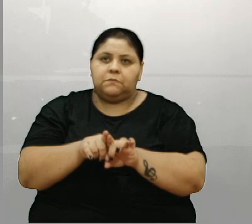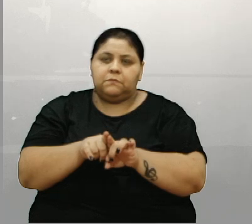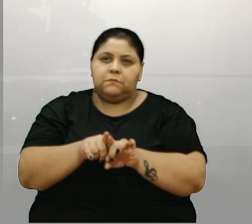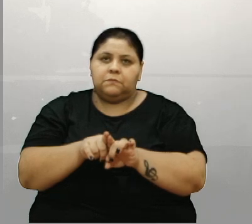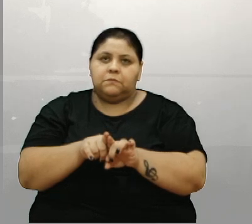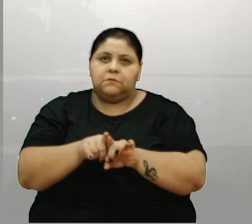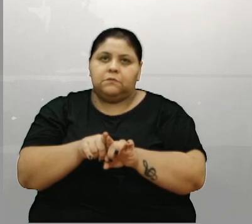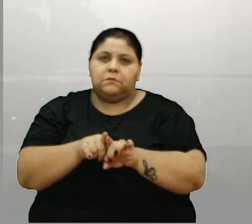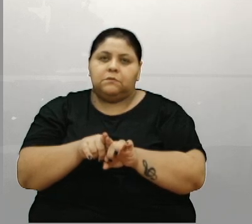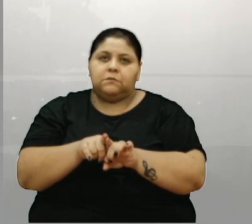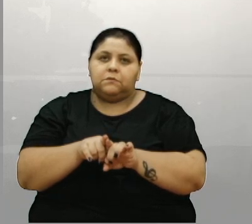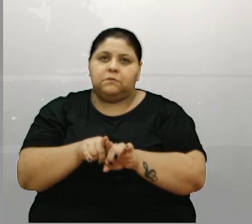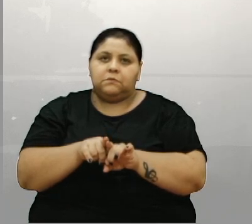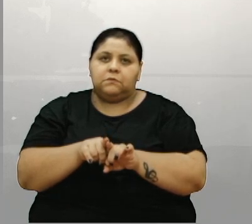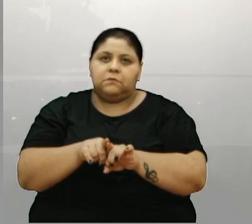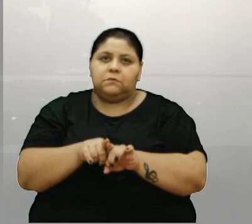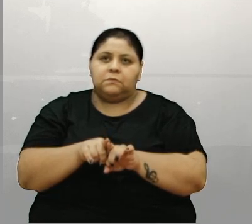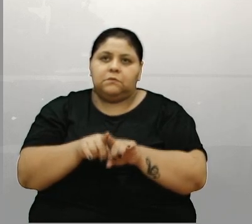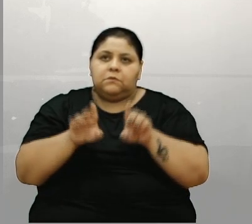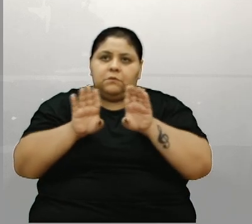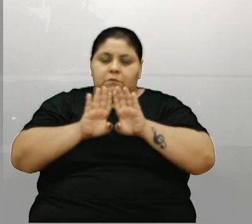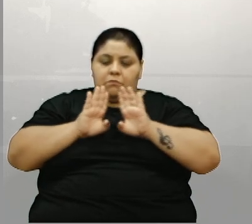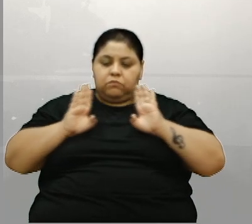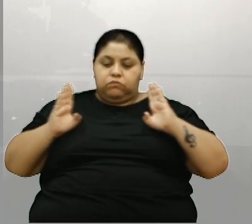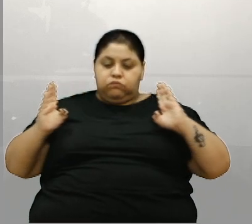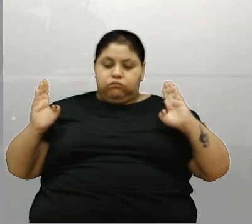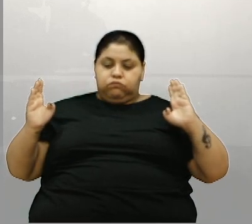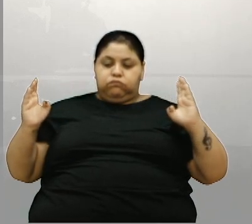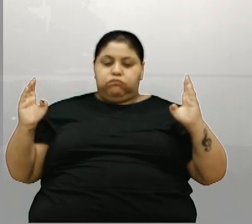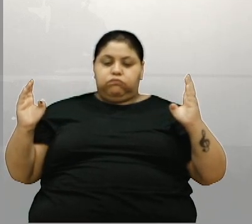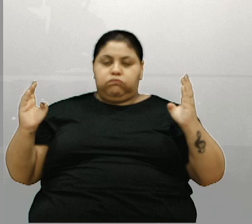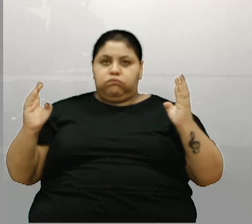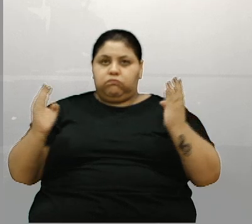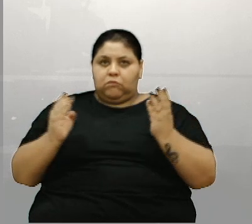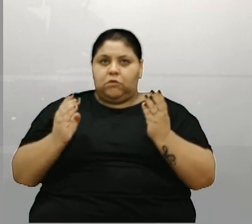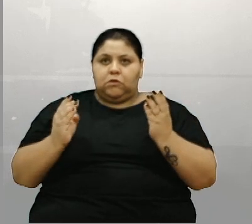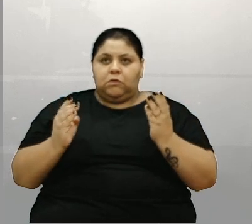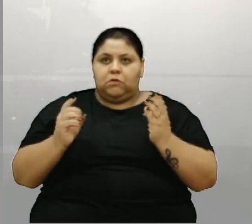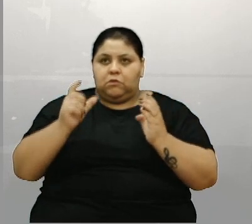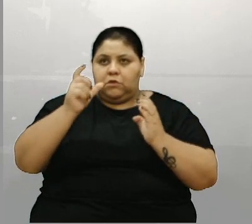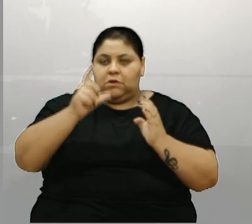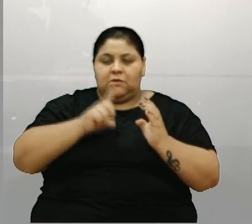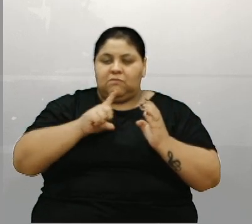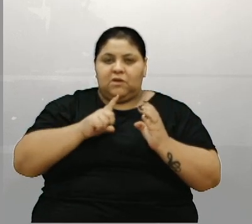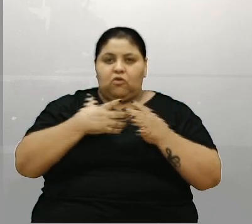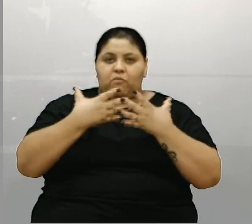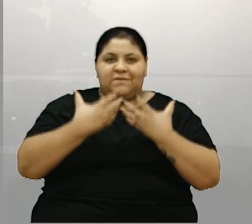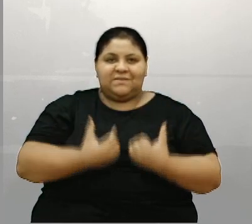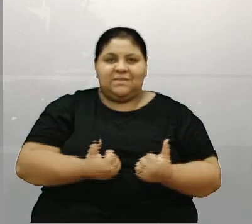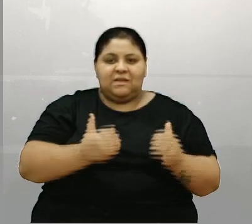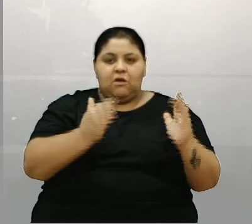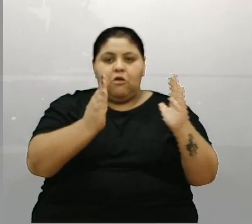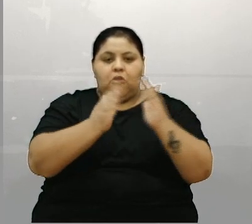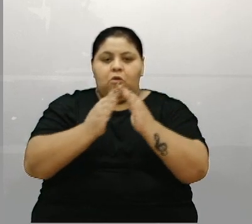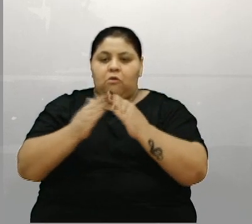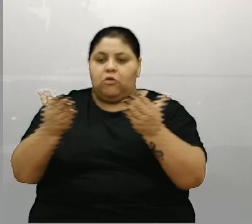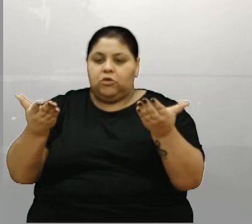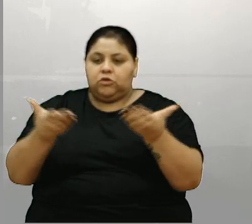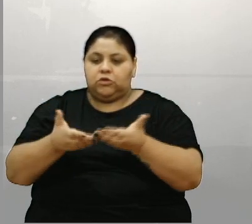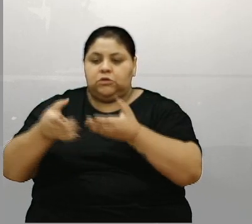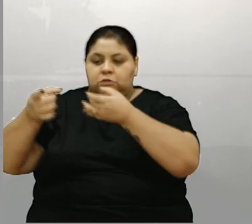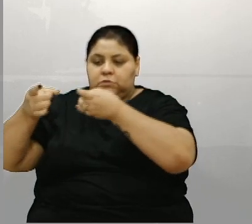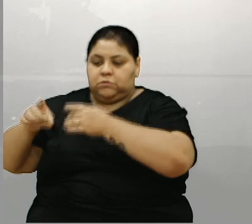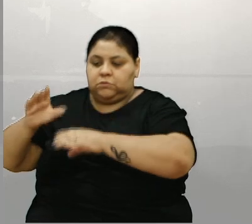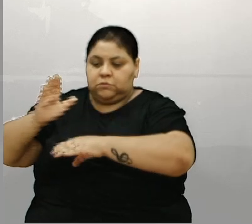também aquele pino de contenção, guarda-reio, porque é inadmissível uma casa ali que já foi atingida mais de